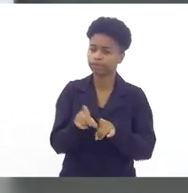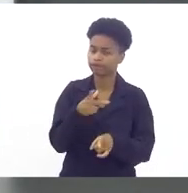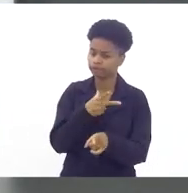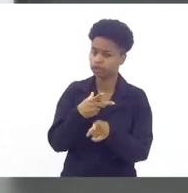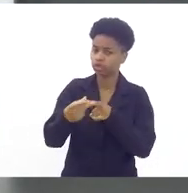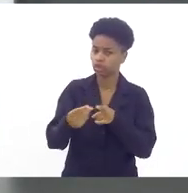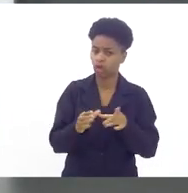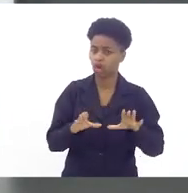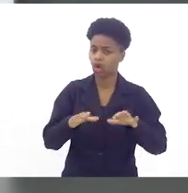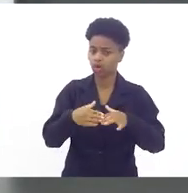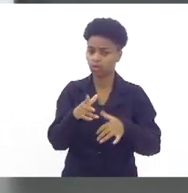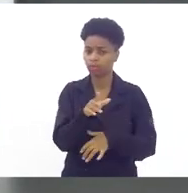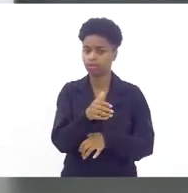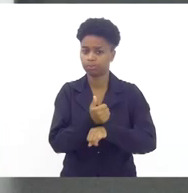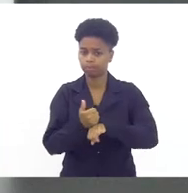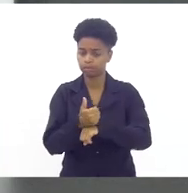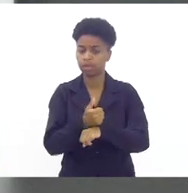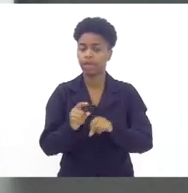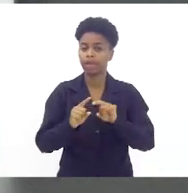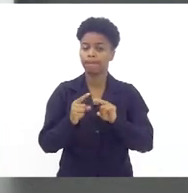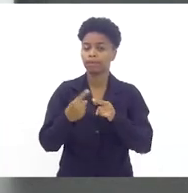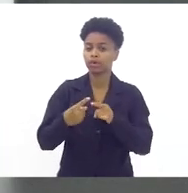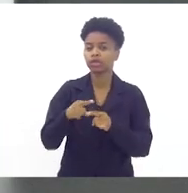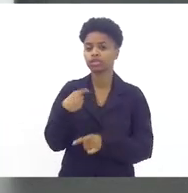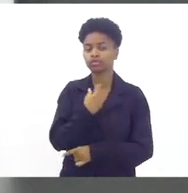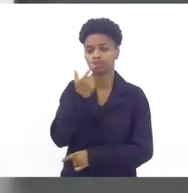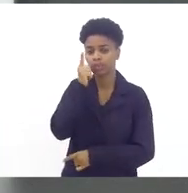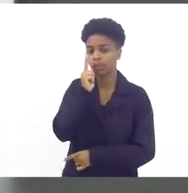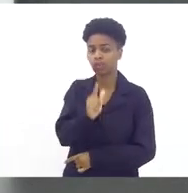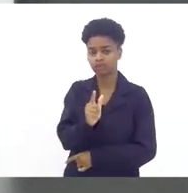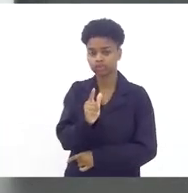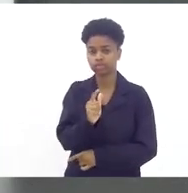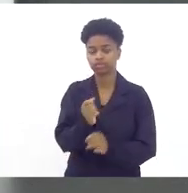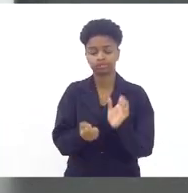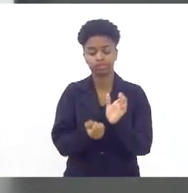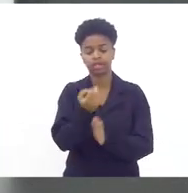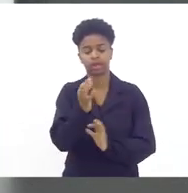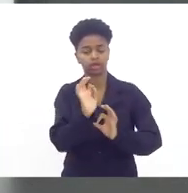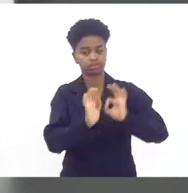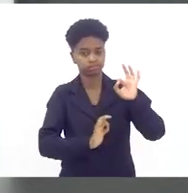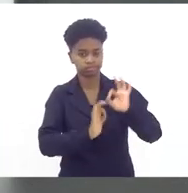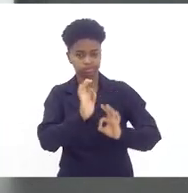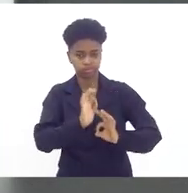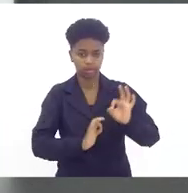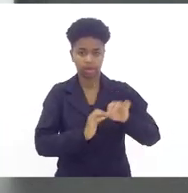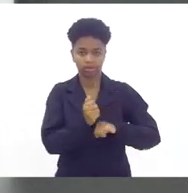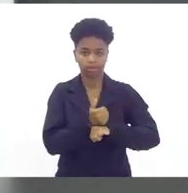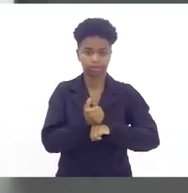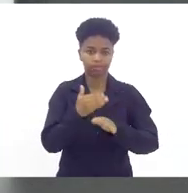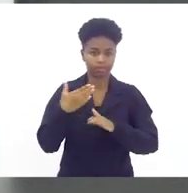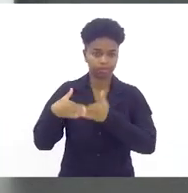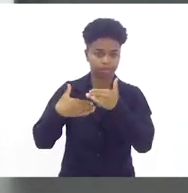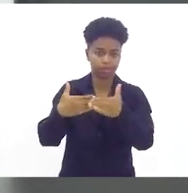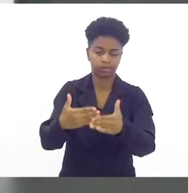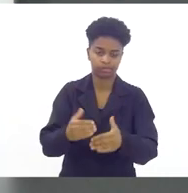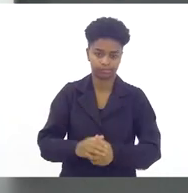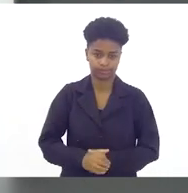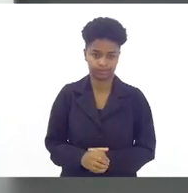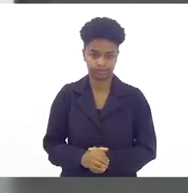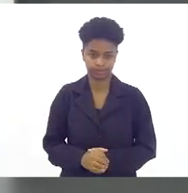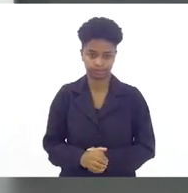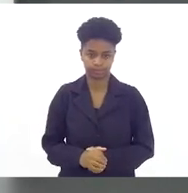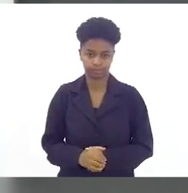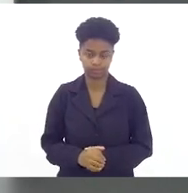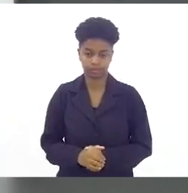categoria que nós conseguimos a implantação do nosso plano de cargo de salário só que aí o que que acontece é